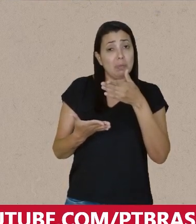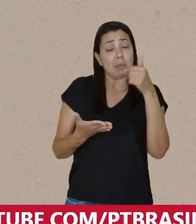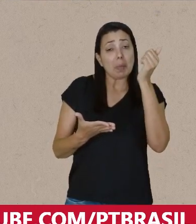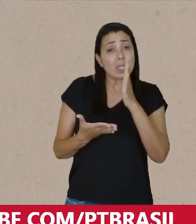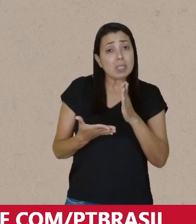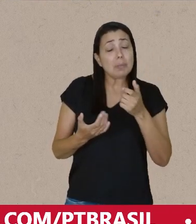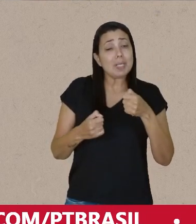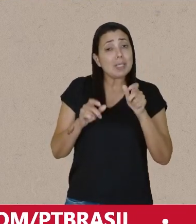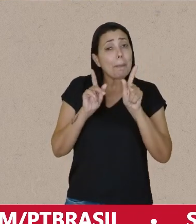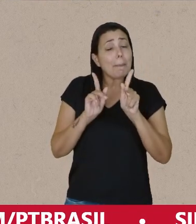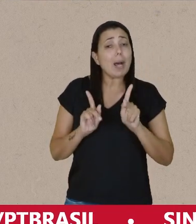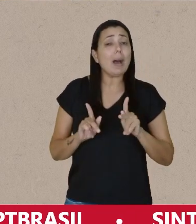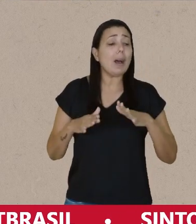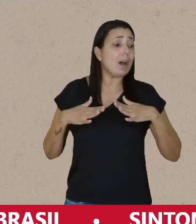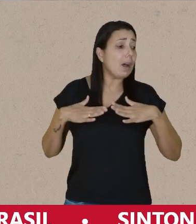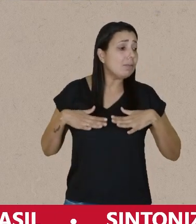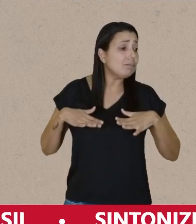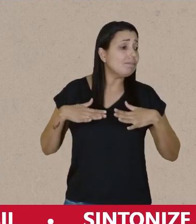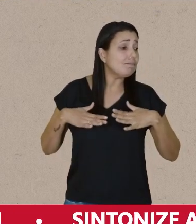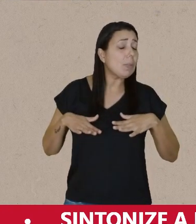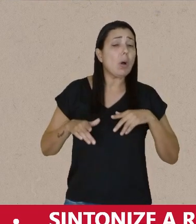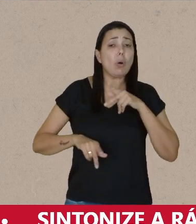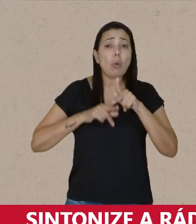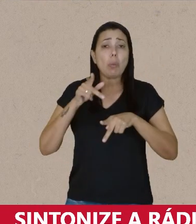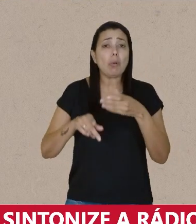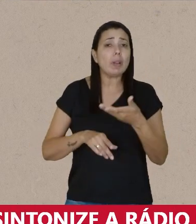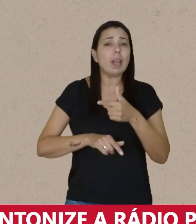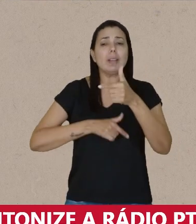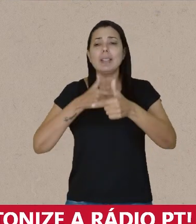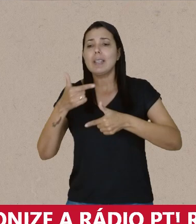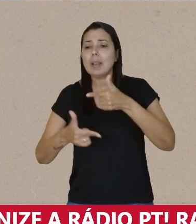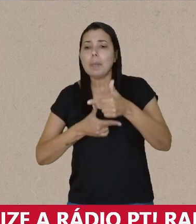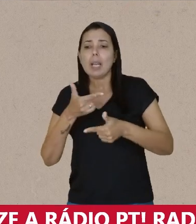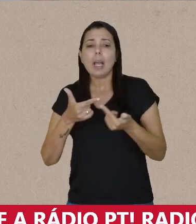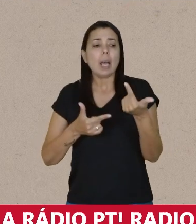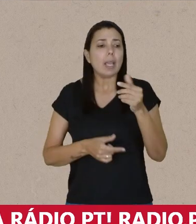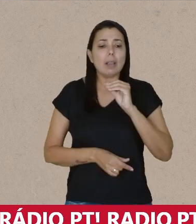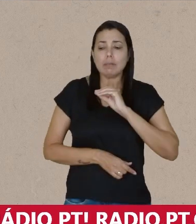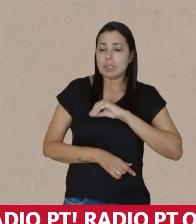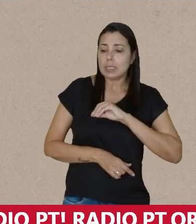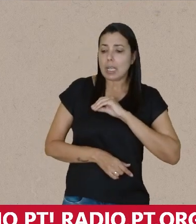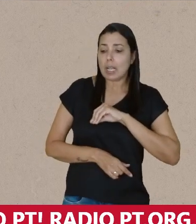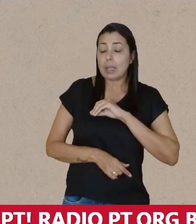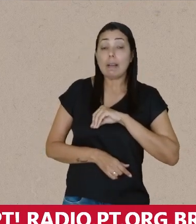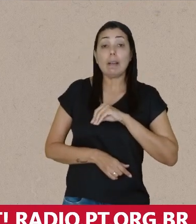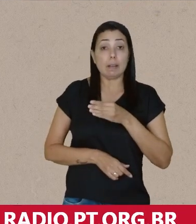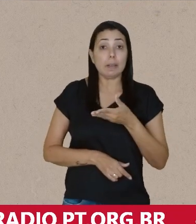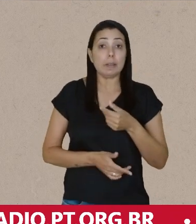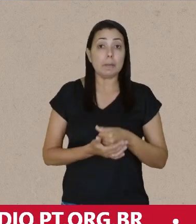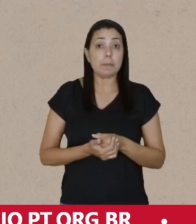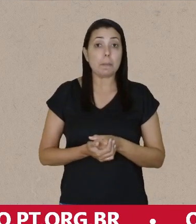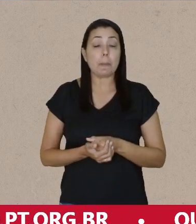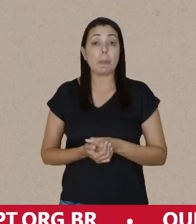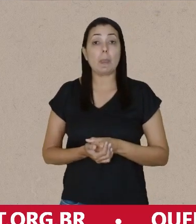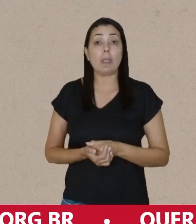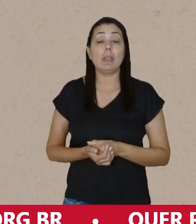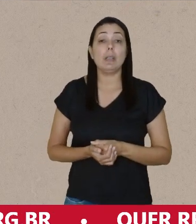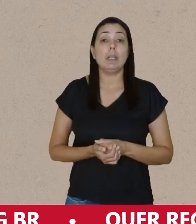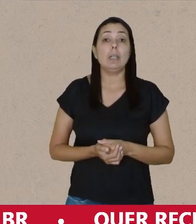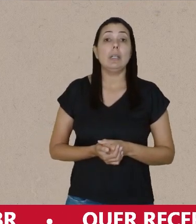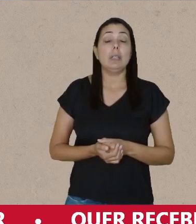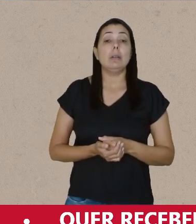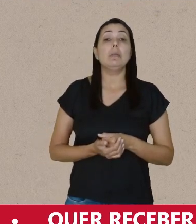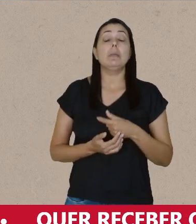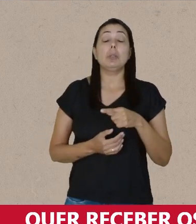precisa de paz, tranquilidade. O povo quer trabalhar, o povo quer receber a contribuição que ele dá para a